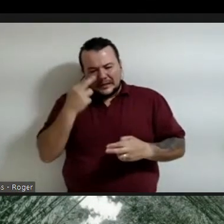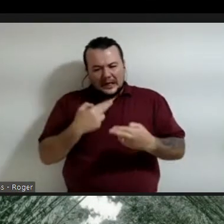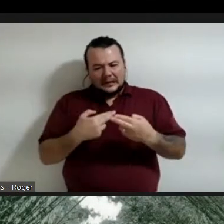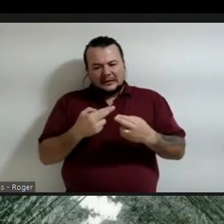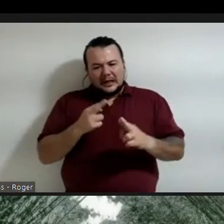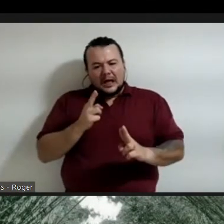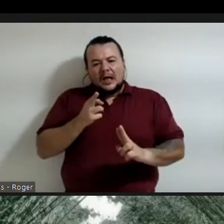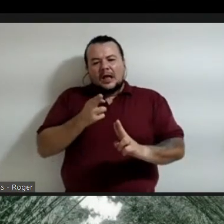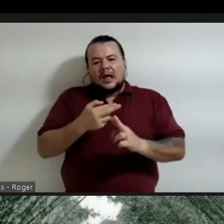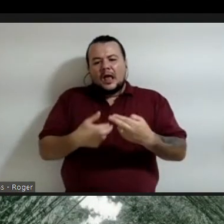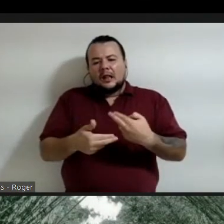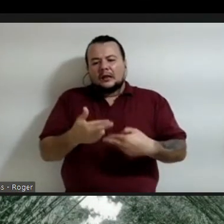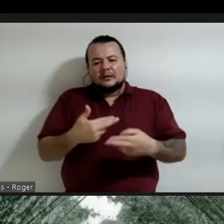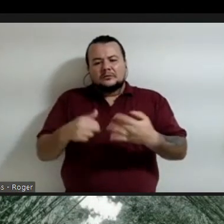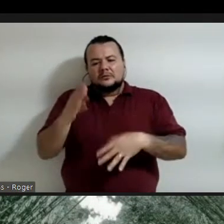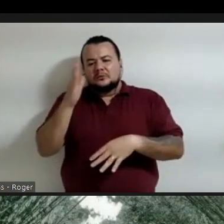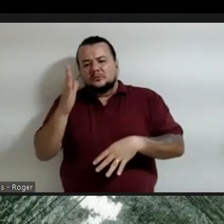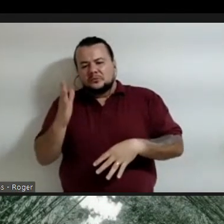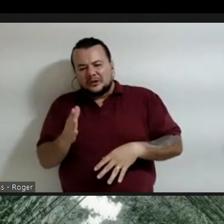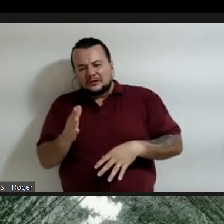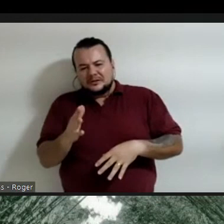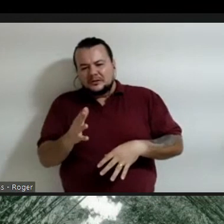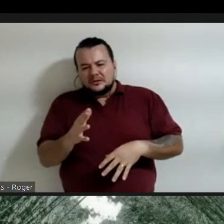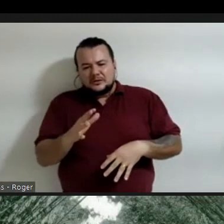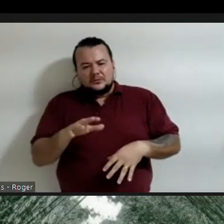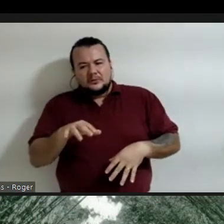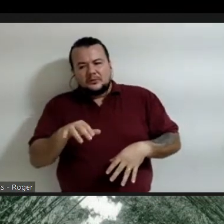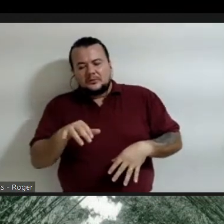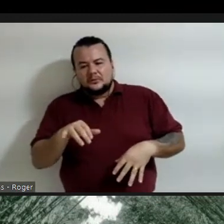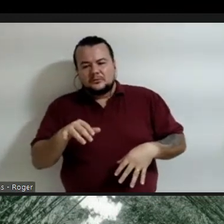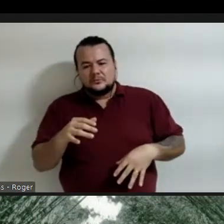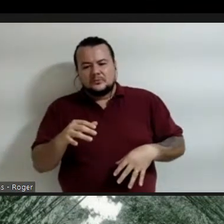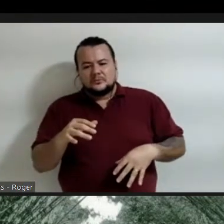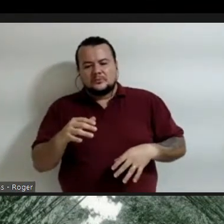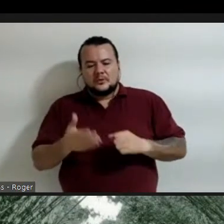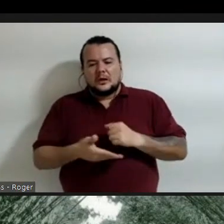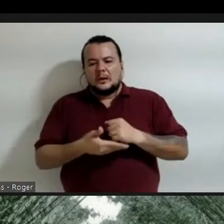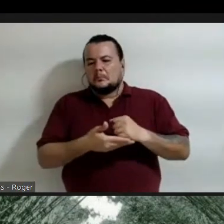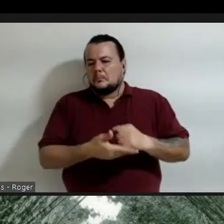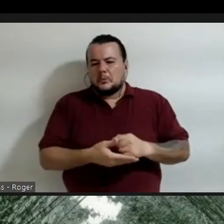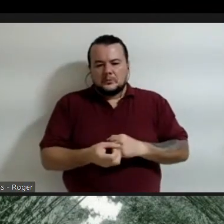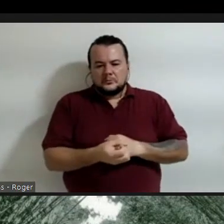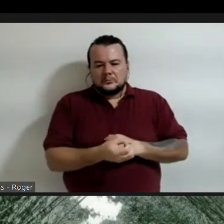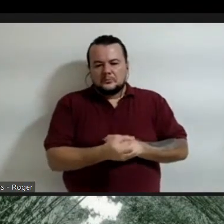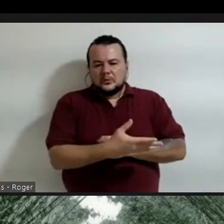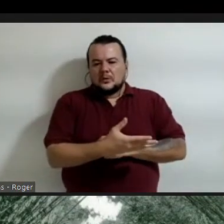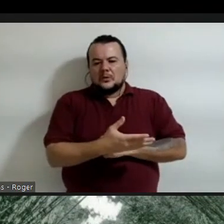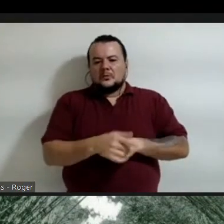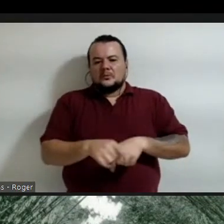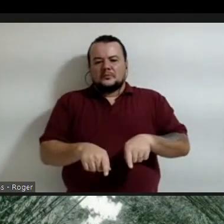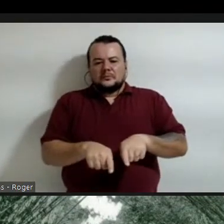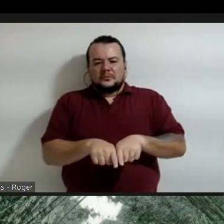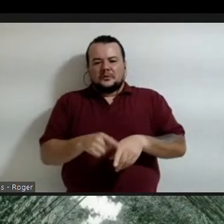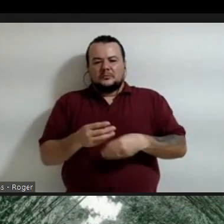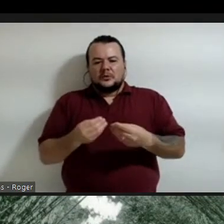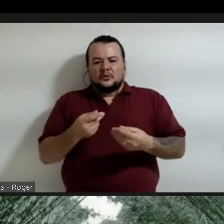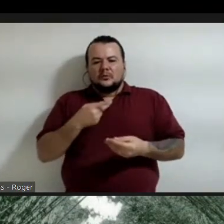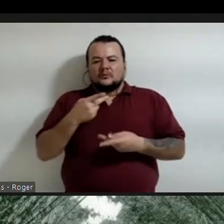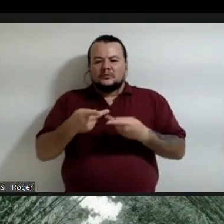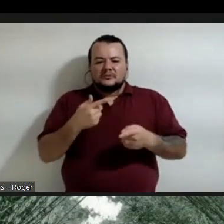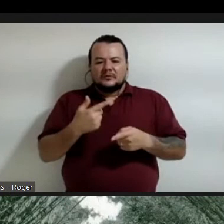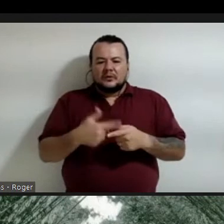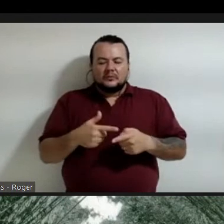nas apropriações do modernismo e, como você finalizou, nos problemas recentes ligados ao patrimônio.